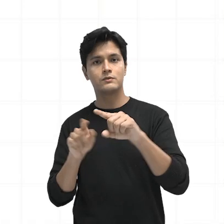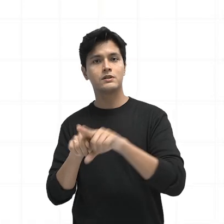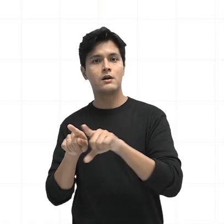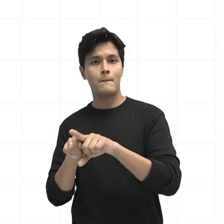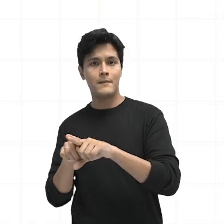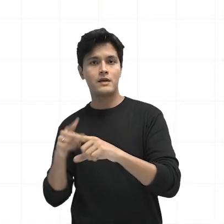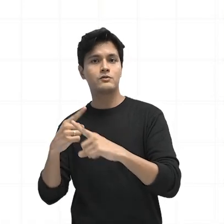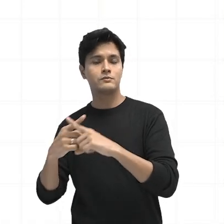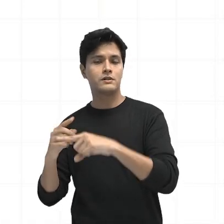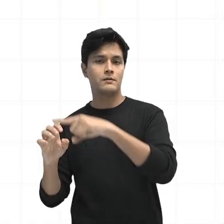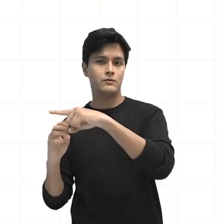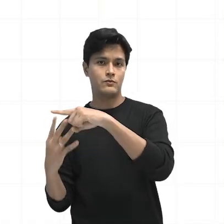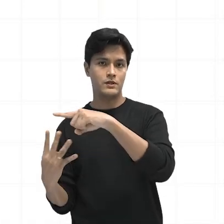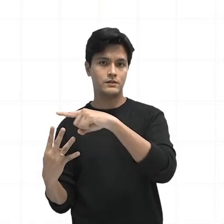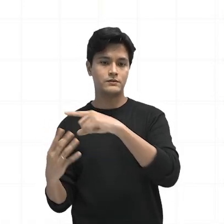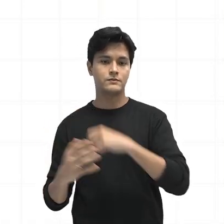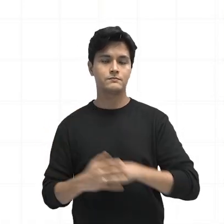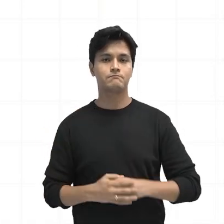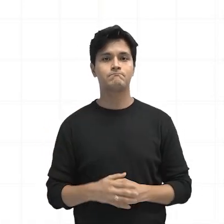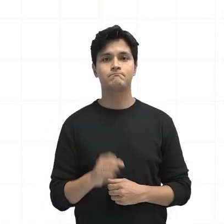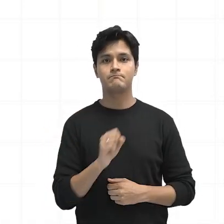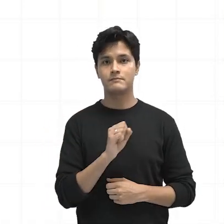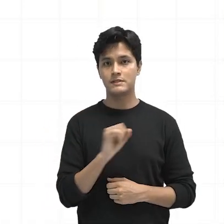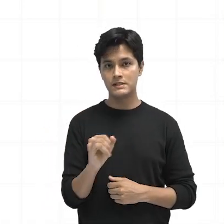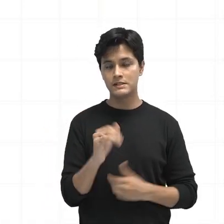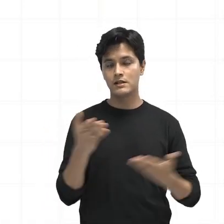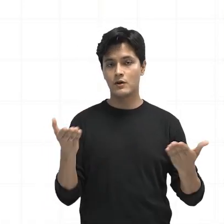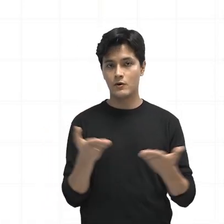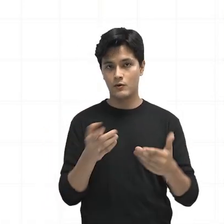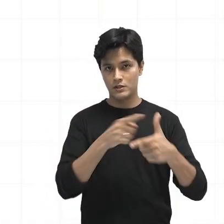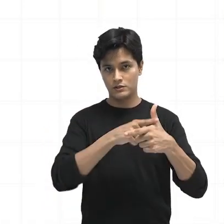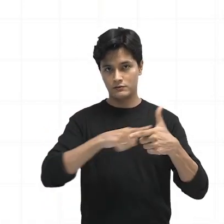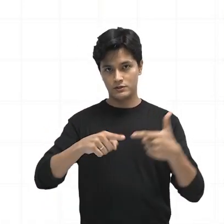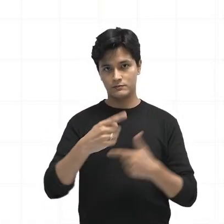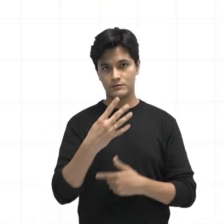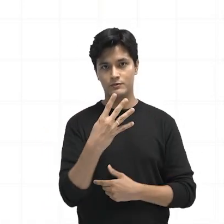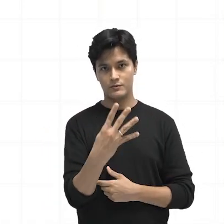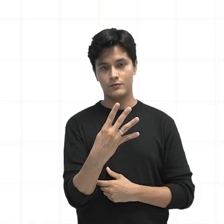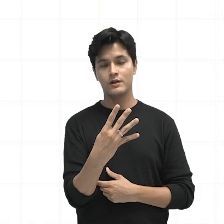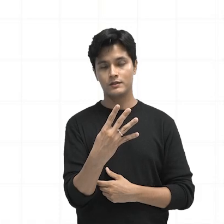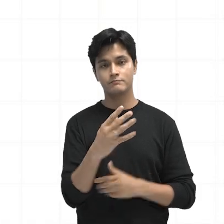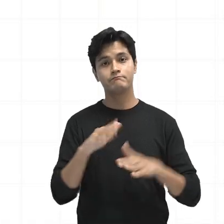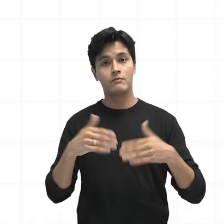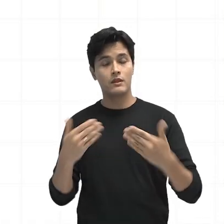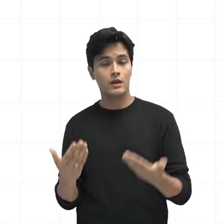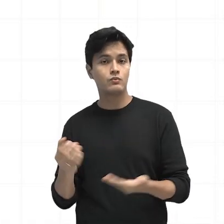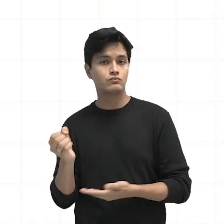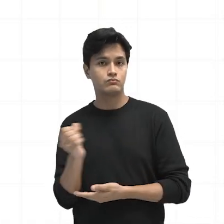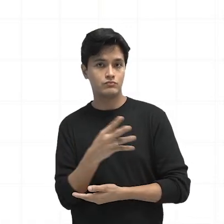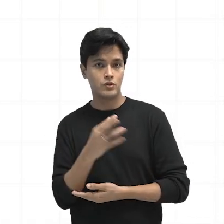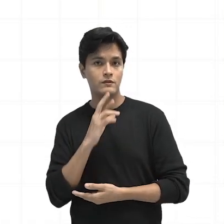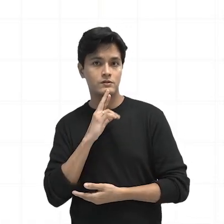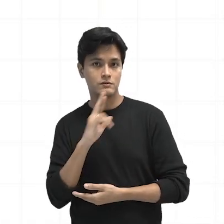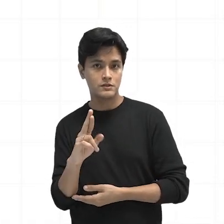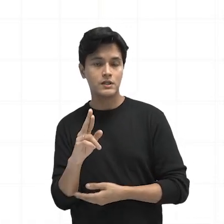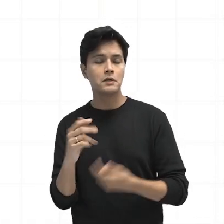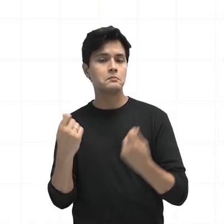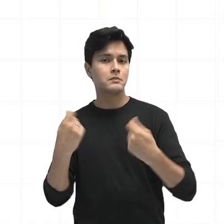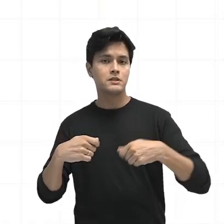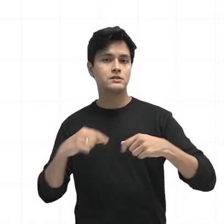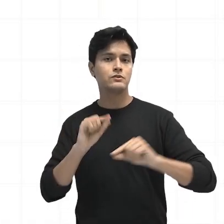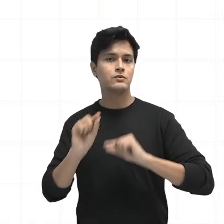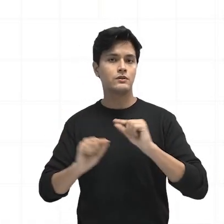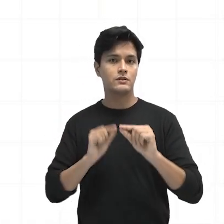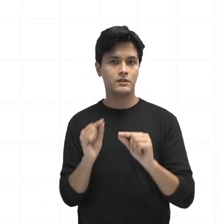Se eu vou dividir agora por 4, o novo resultado, basta multiplicar os